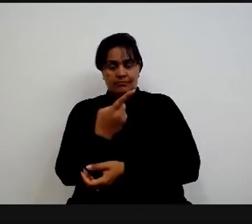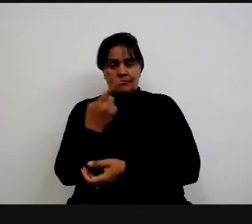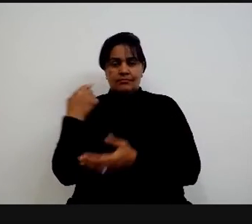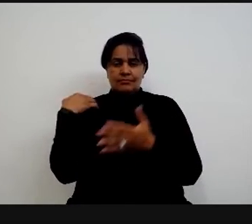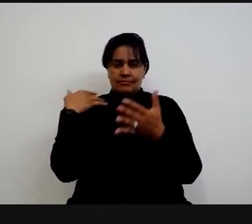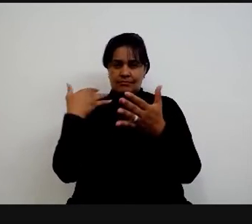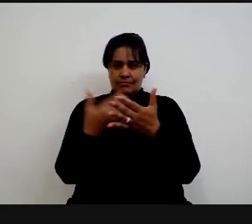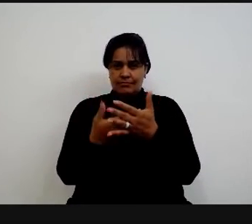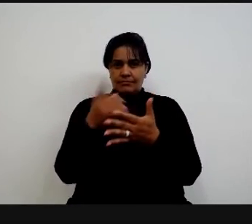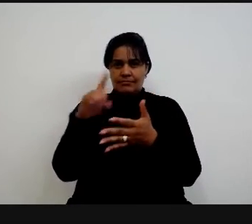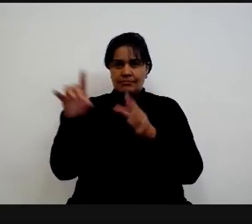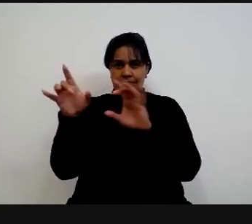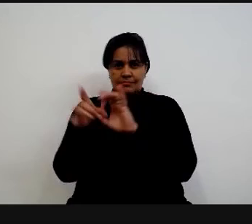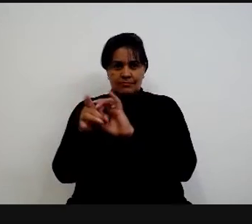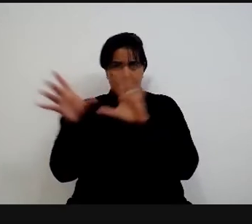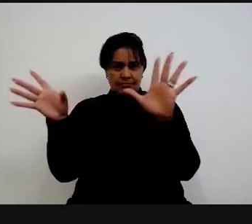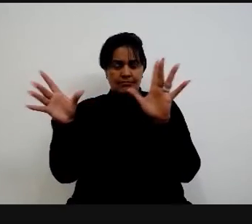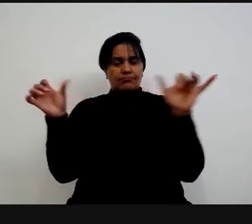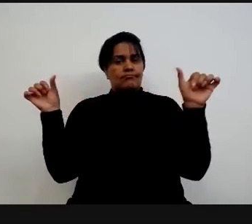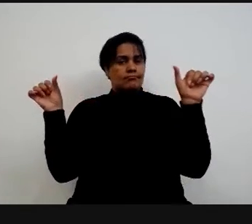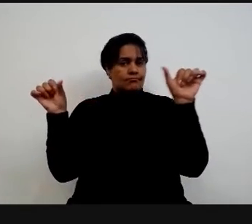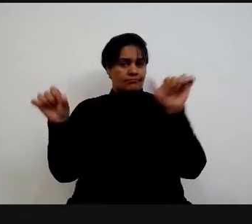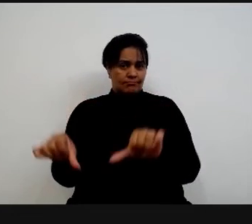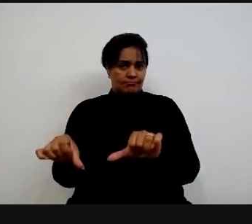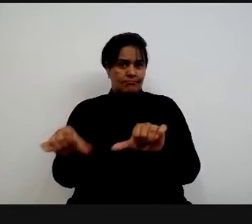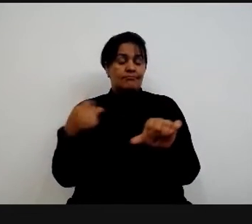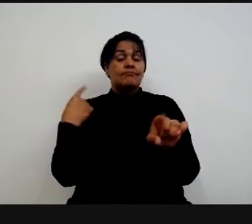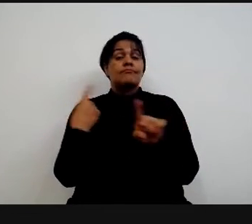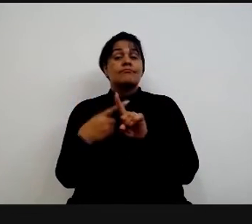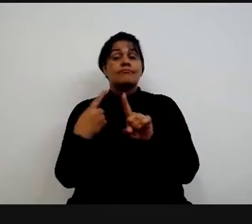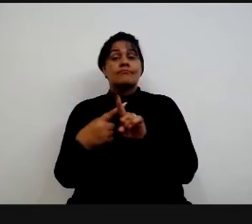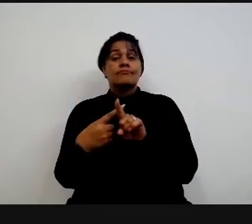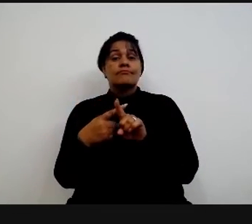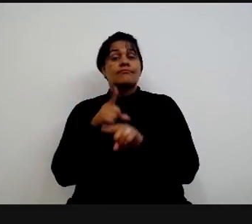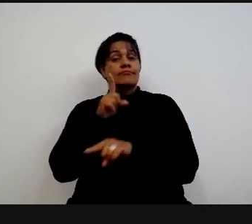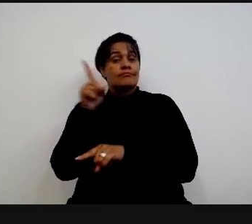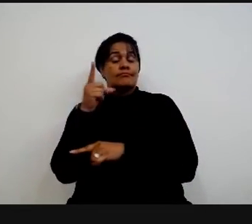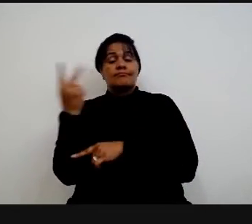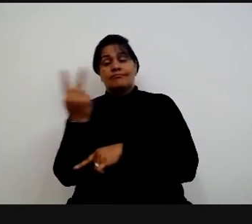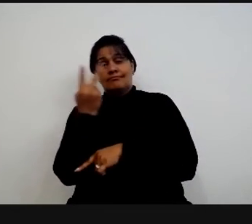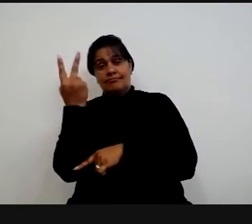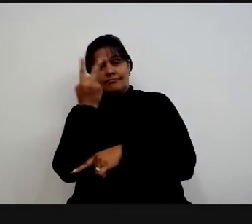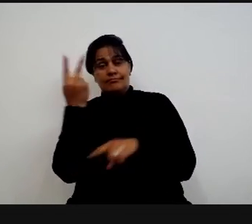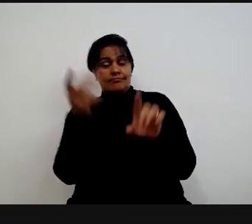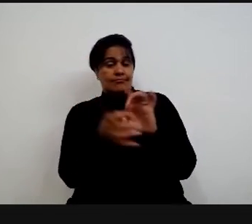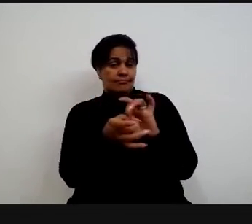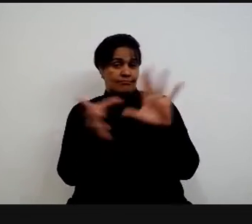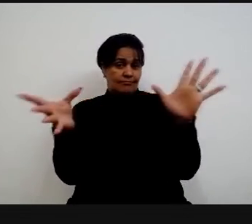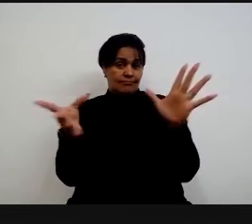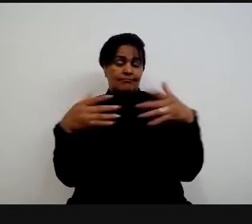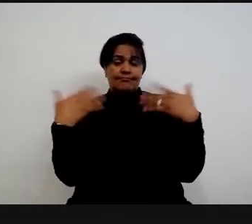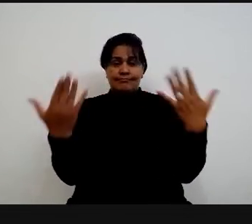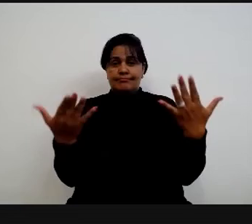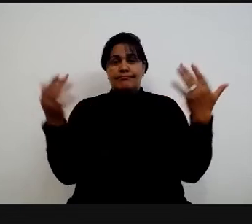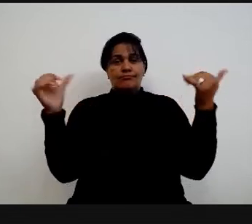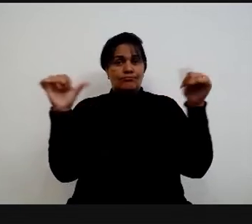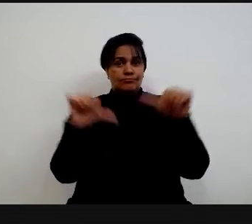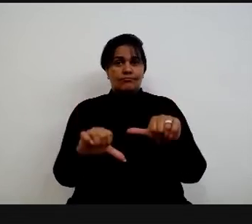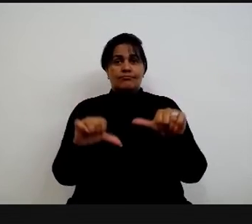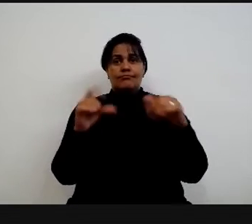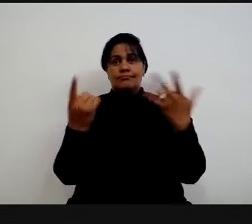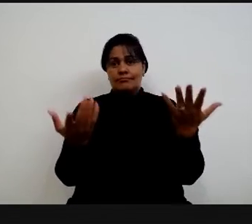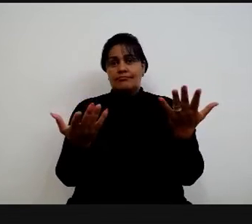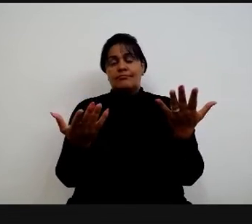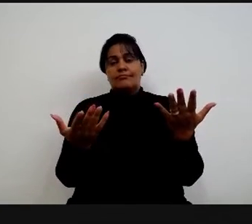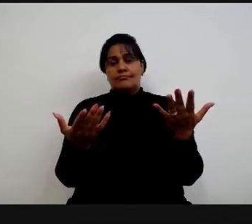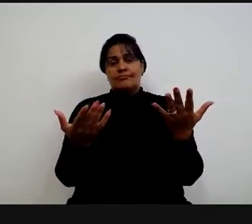de democraticídio foi frutífera. Por quê? Porque os valores democráticos estão, tal como o som nasce e se